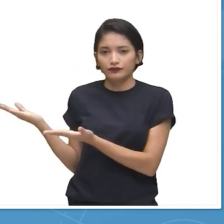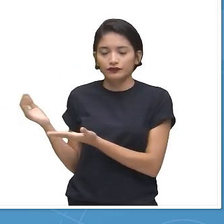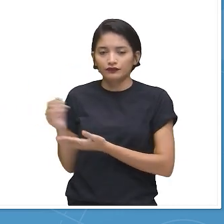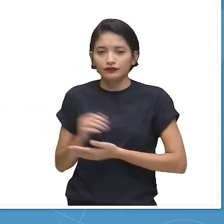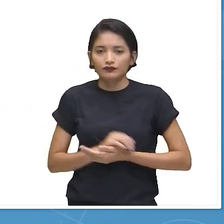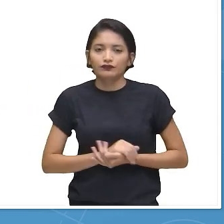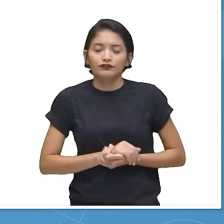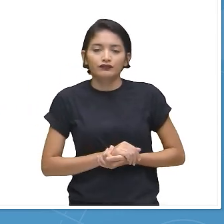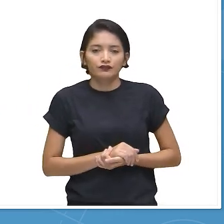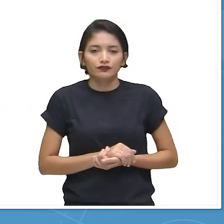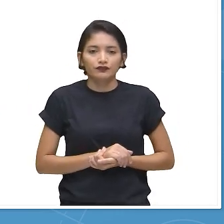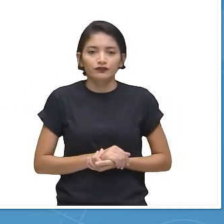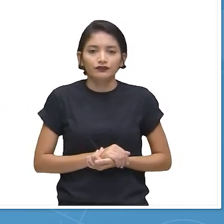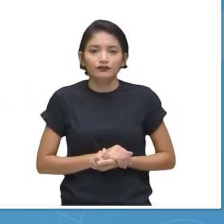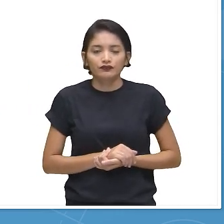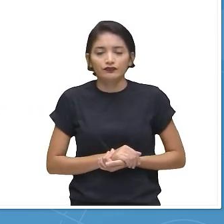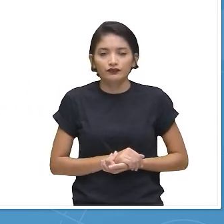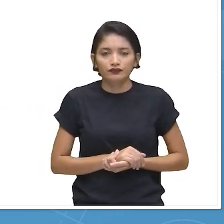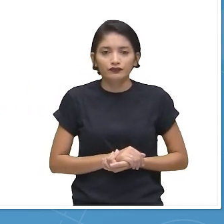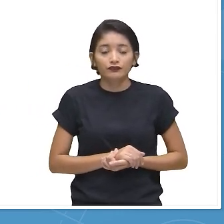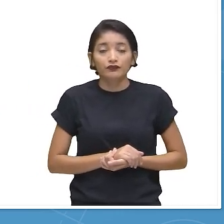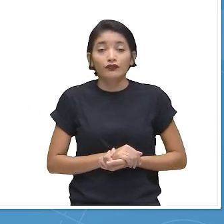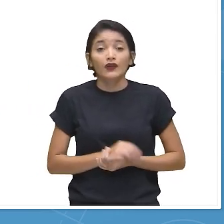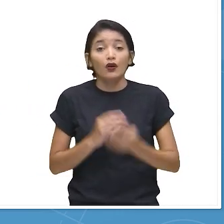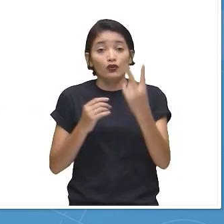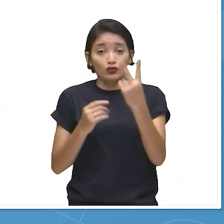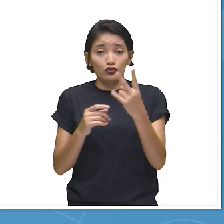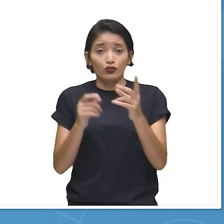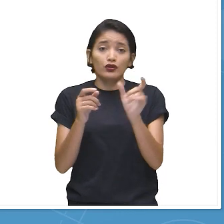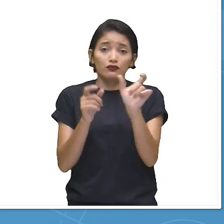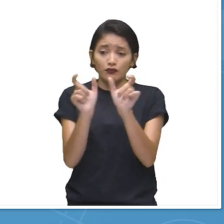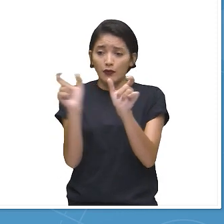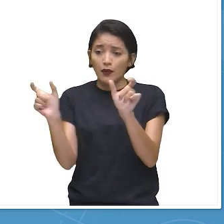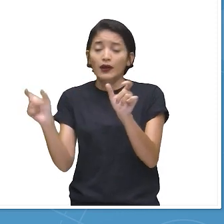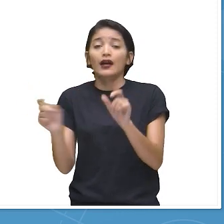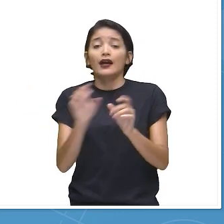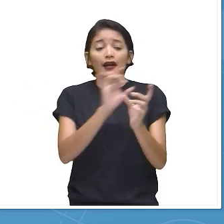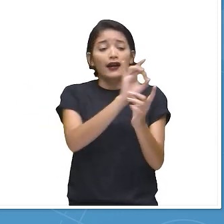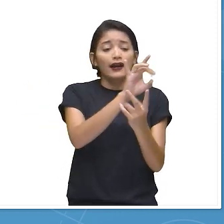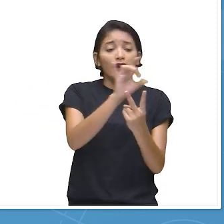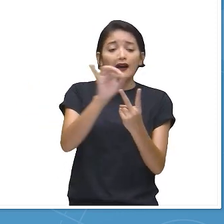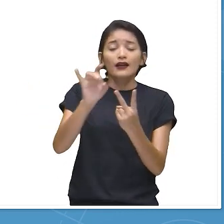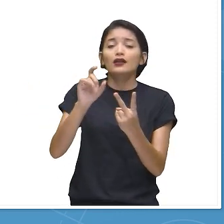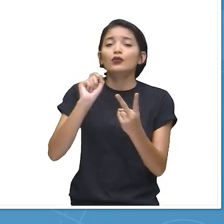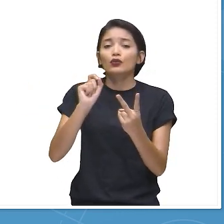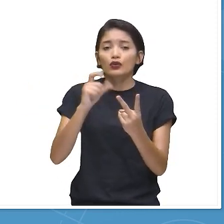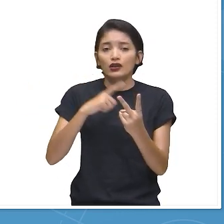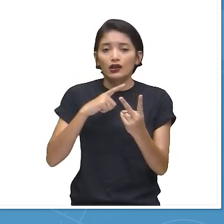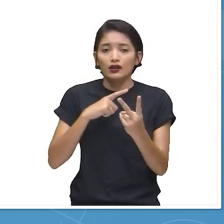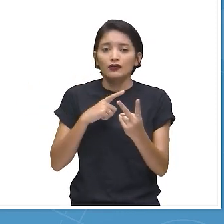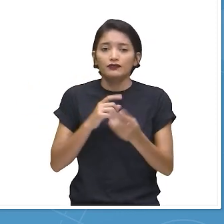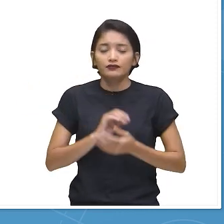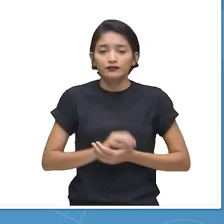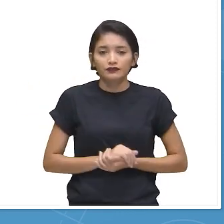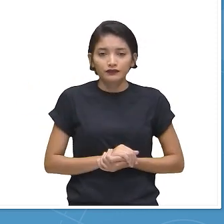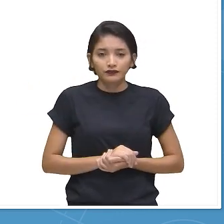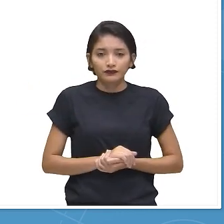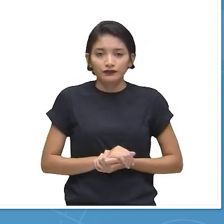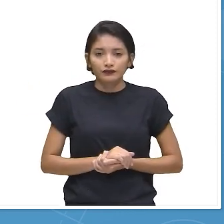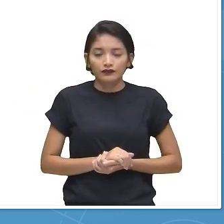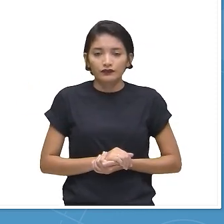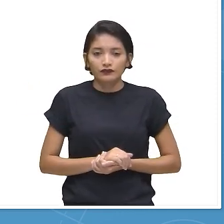Liberdade. Então, liberdade, colorida e liberdade. Cada uma delas eu tenho 1, 2, 3,